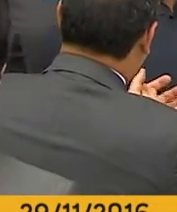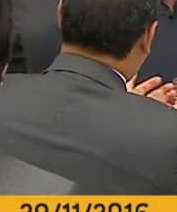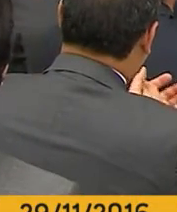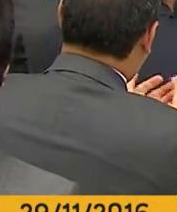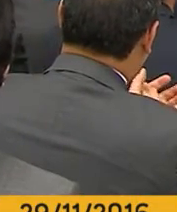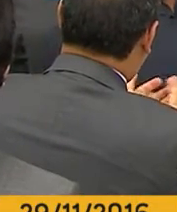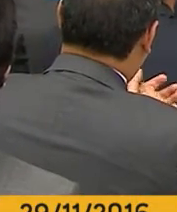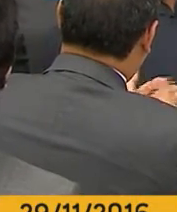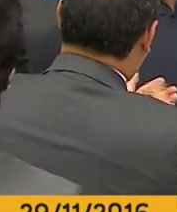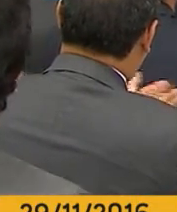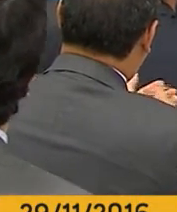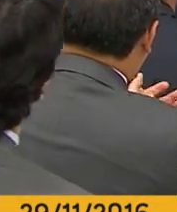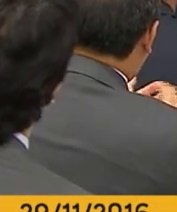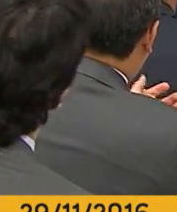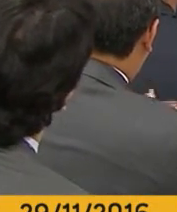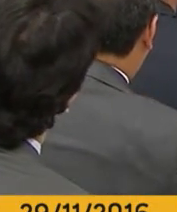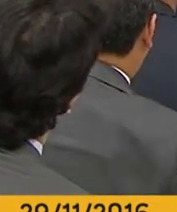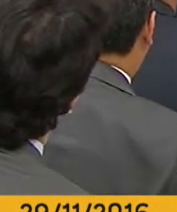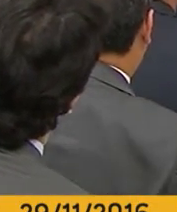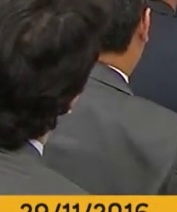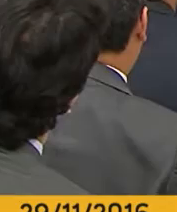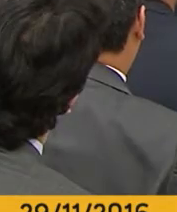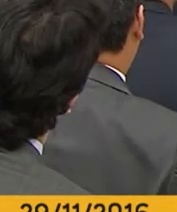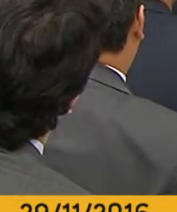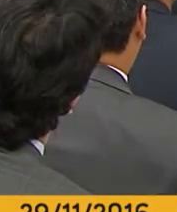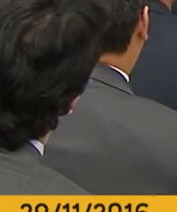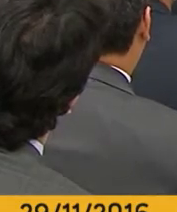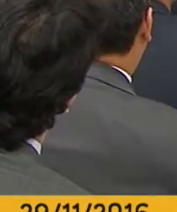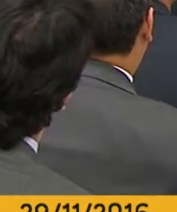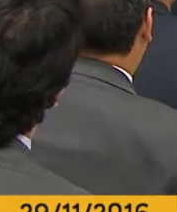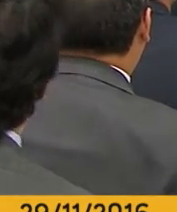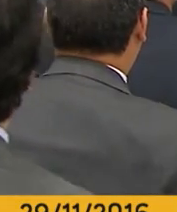licitados no regime de partilha da produção